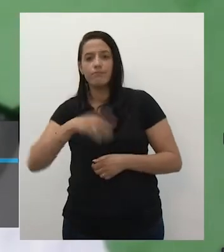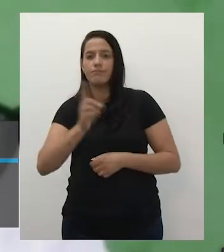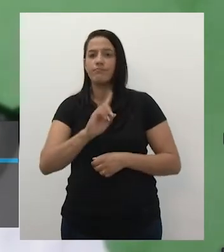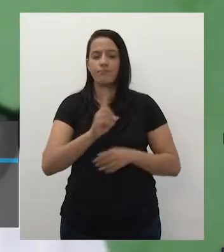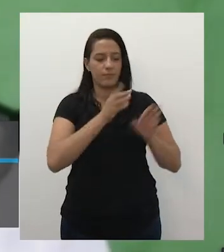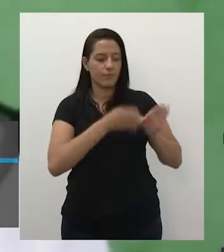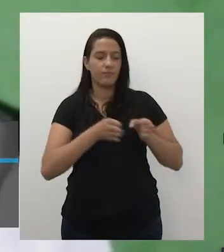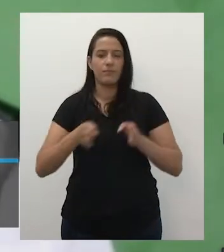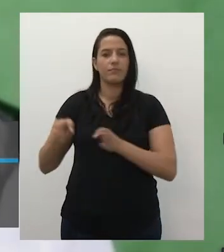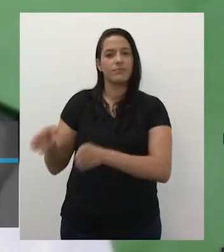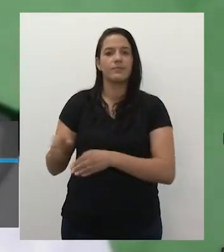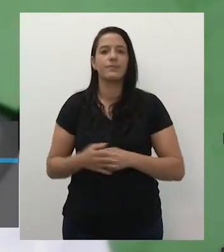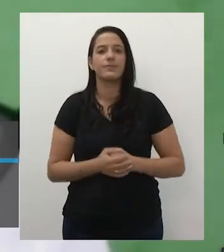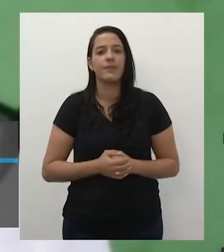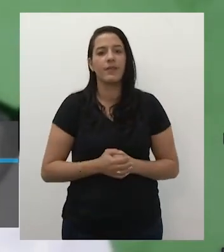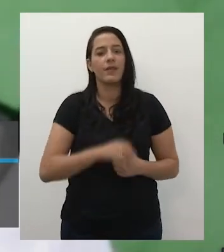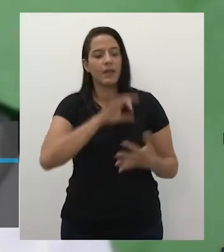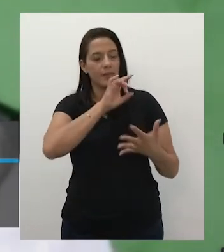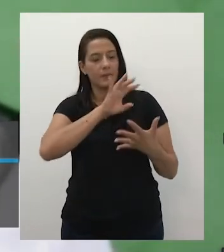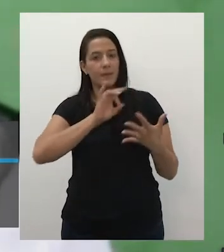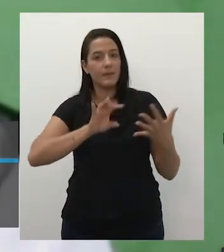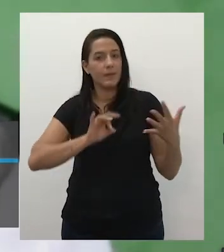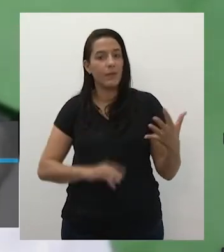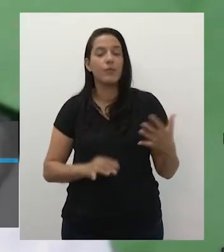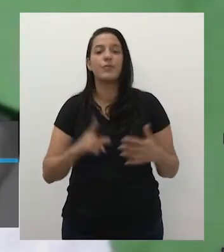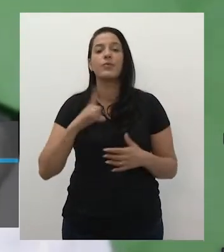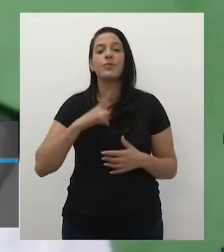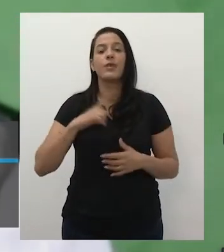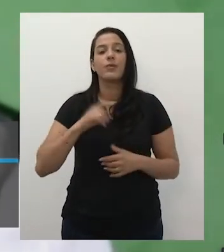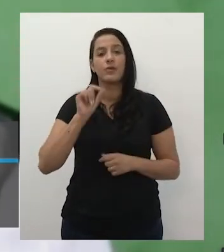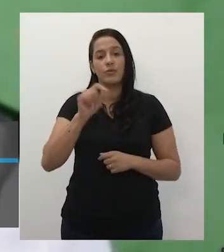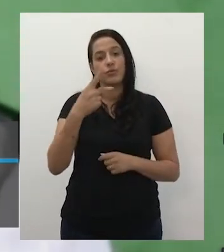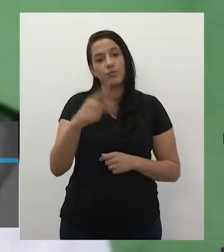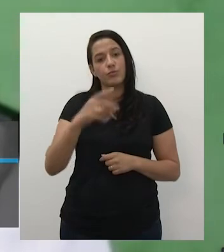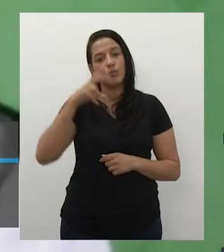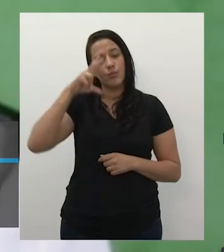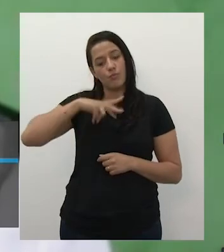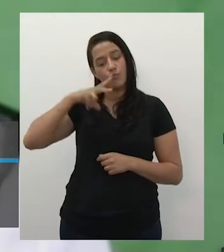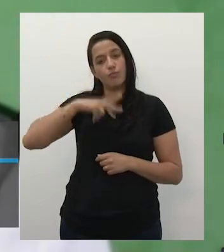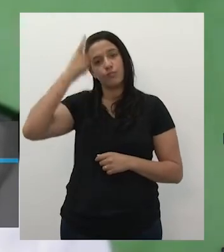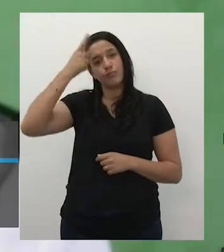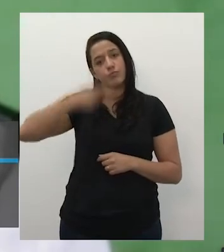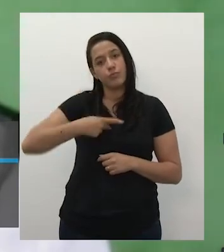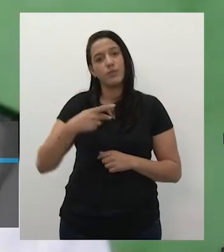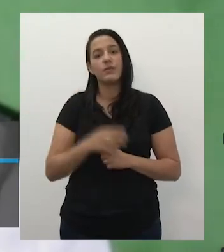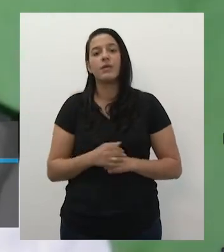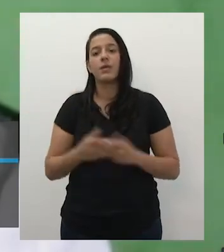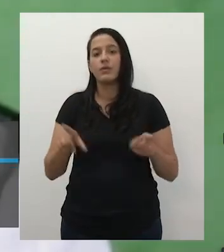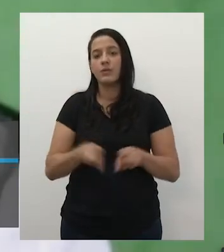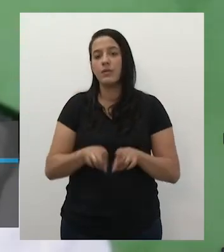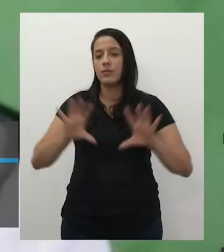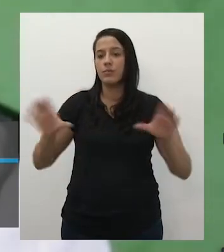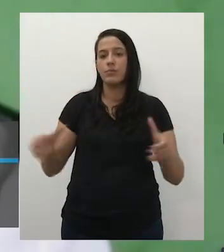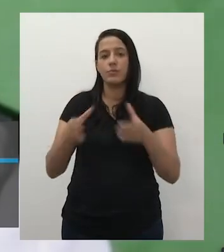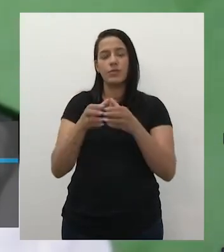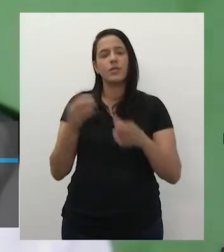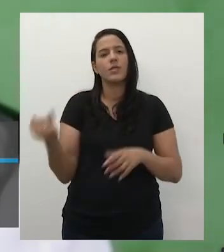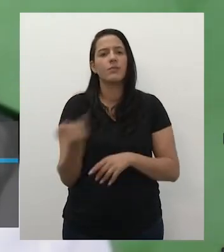incentivando, acreditando no potencial de cada um, como a minha gestora acreditou. graças à confiança da